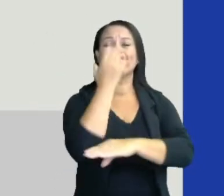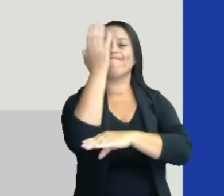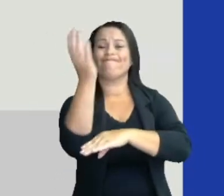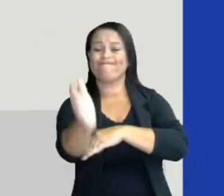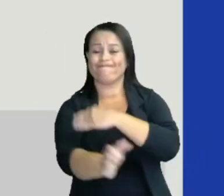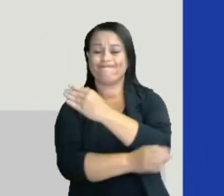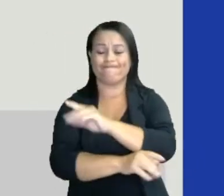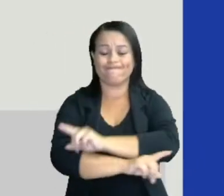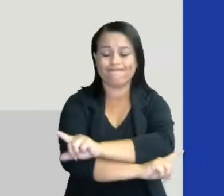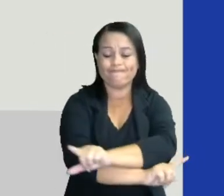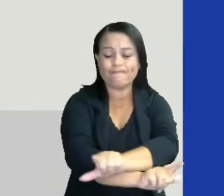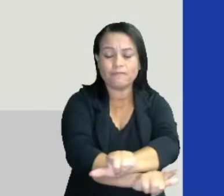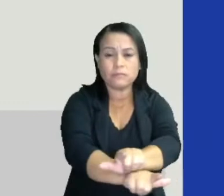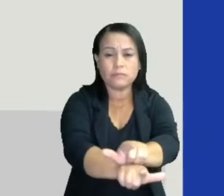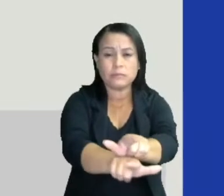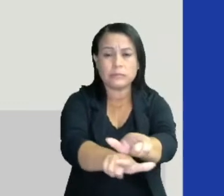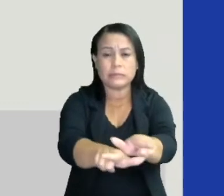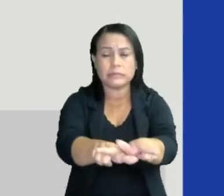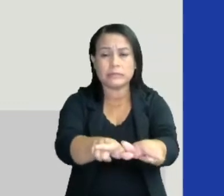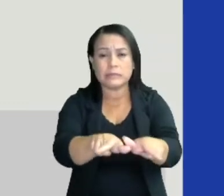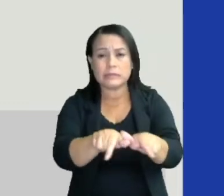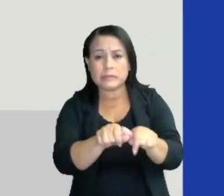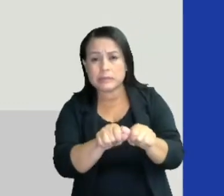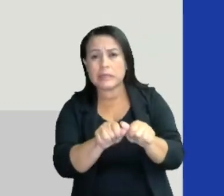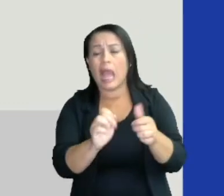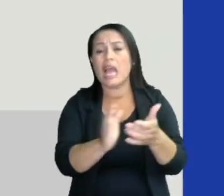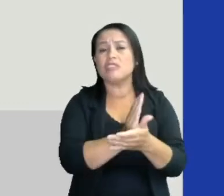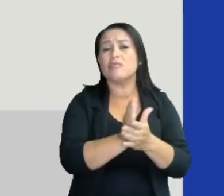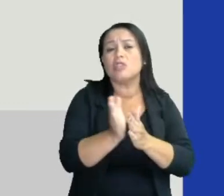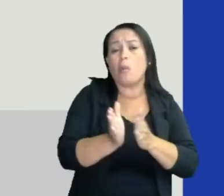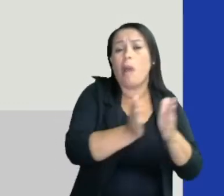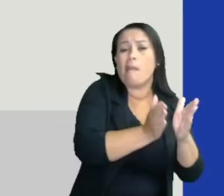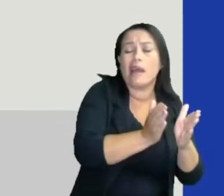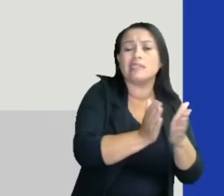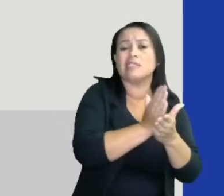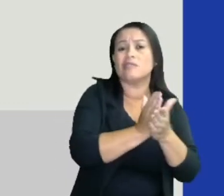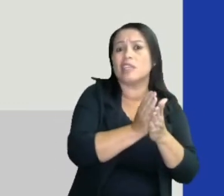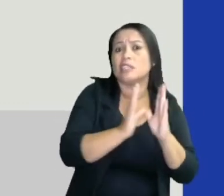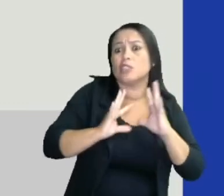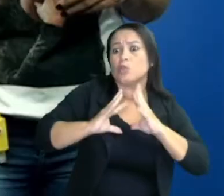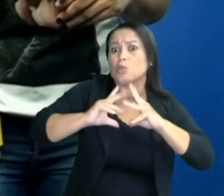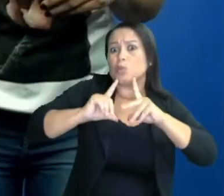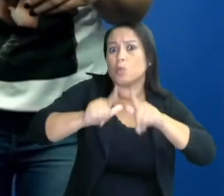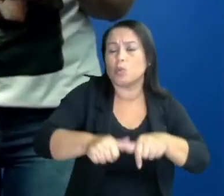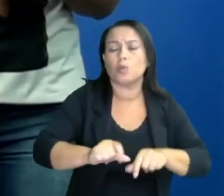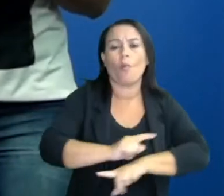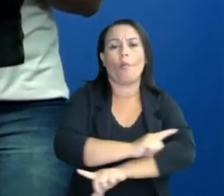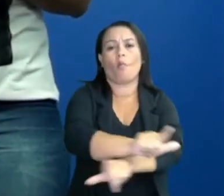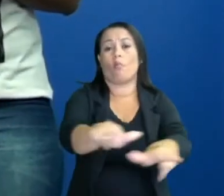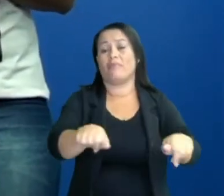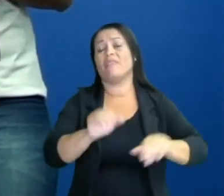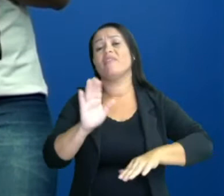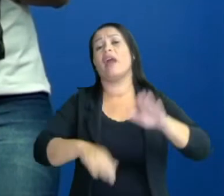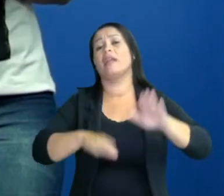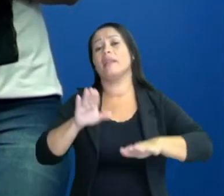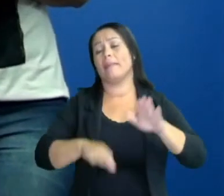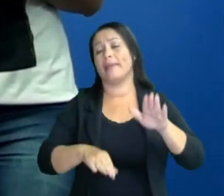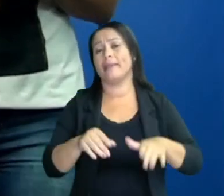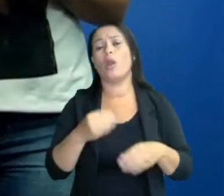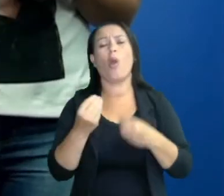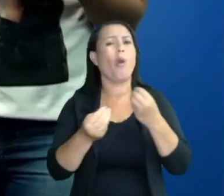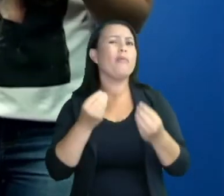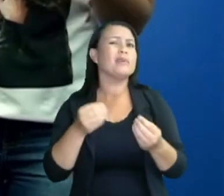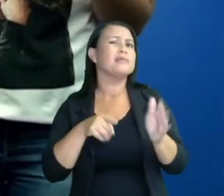vegetal parcial ou total de um determinado lugar e Como assim